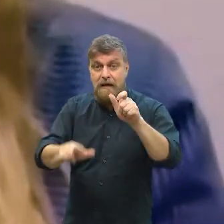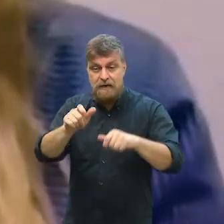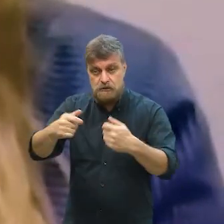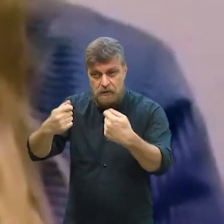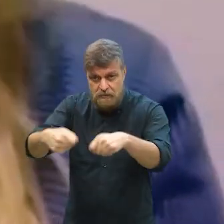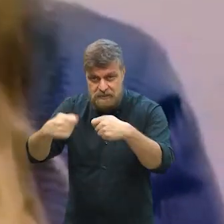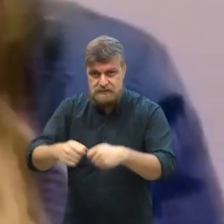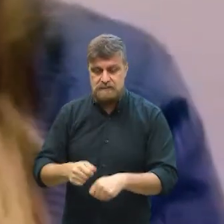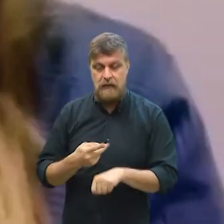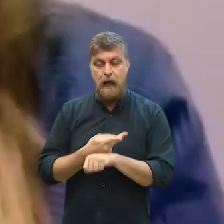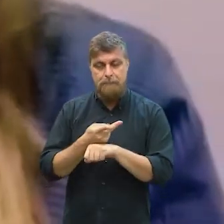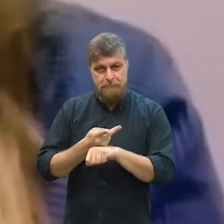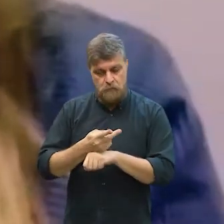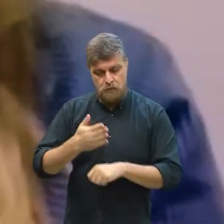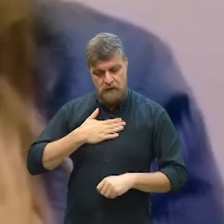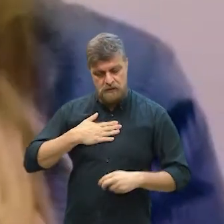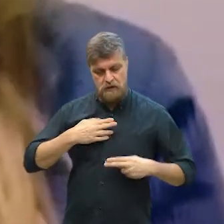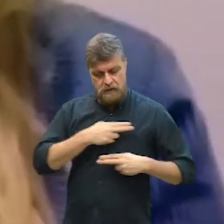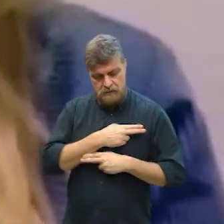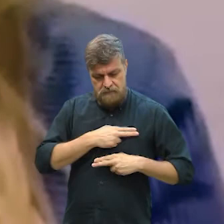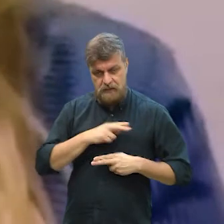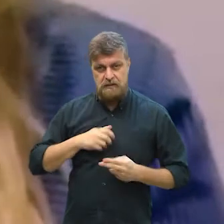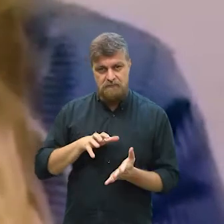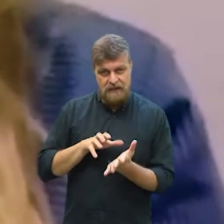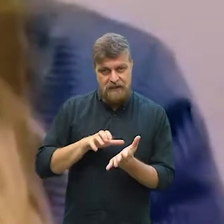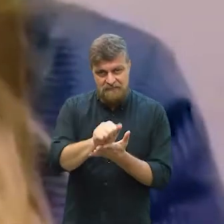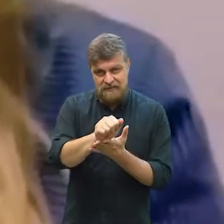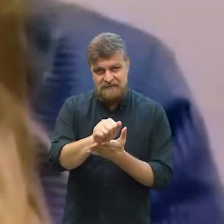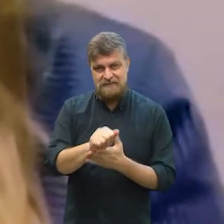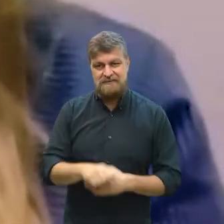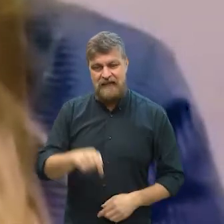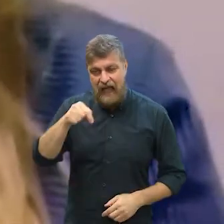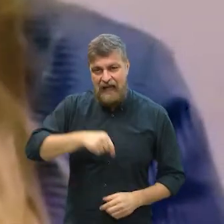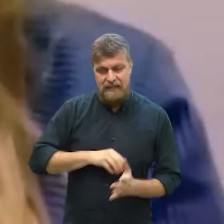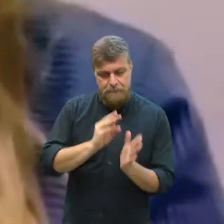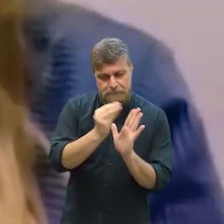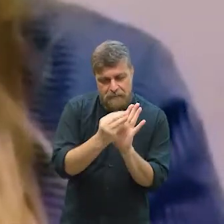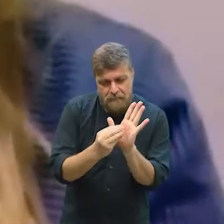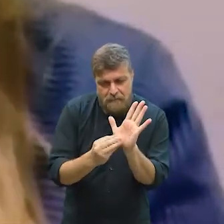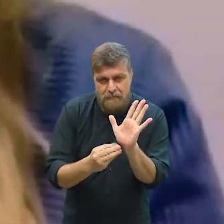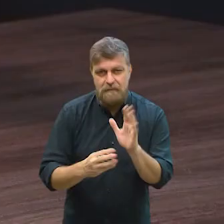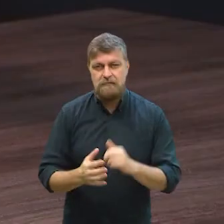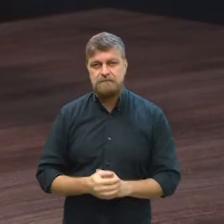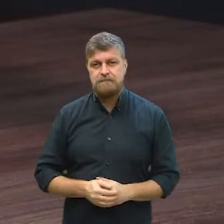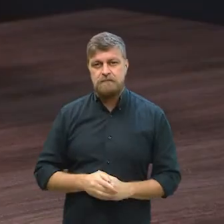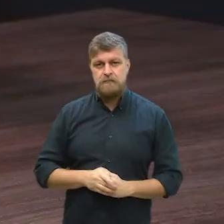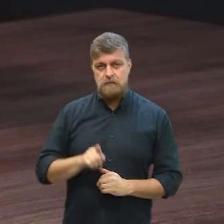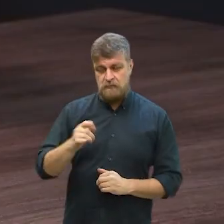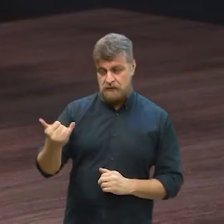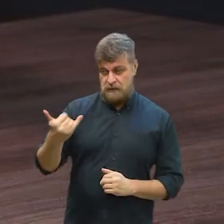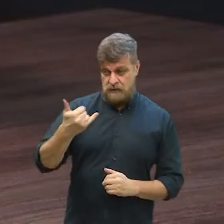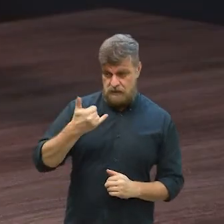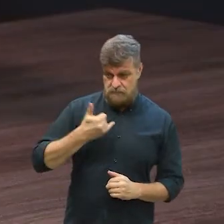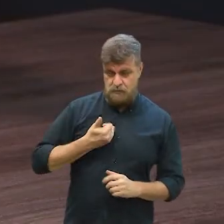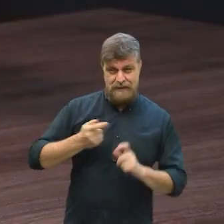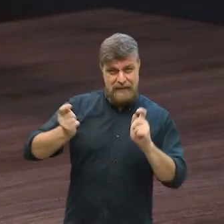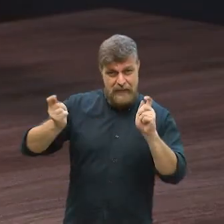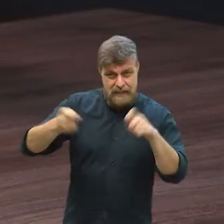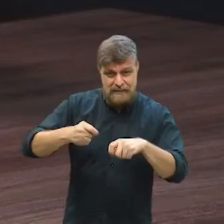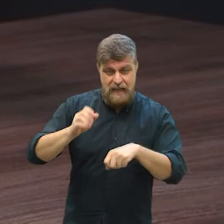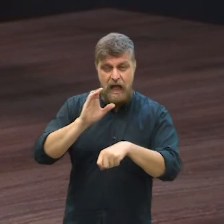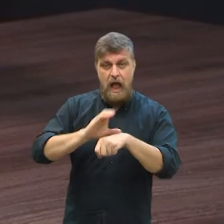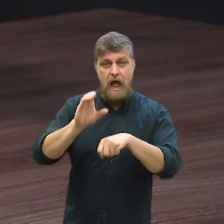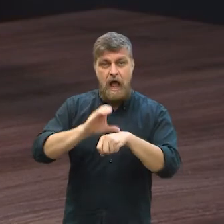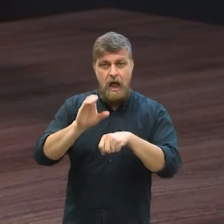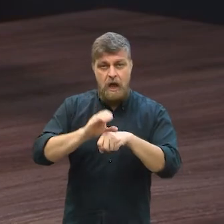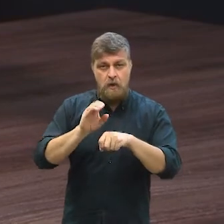dos empreendedores. Basta nos procurar que a gente vai fazer a inscrição dos empreendedores em nossa agenda. E você falou dessa